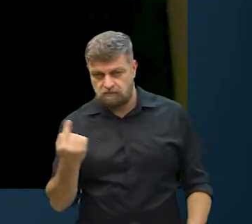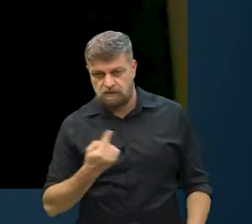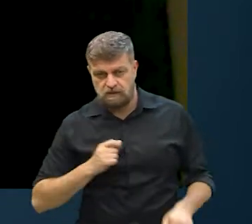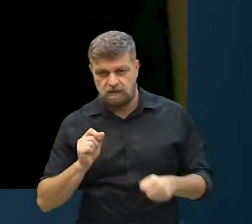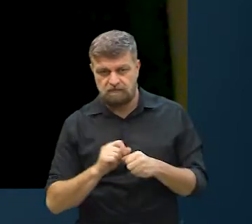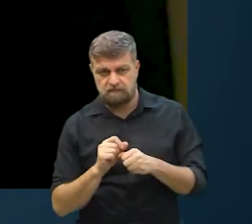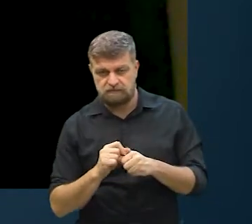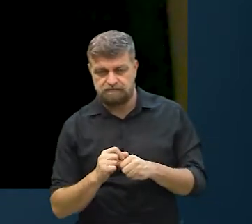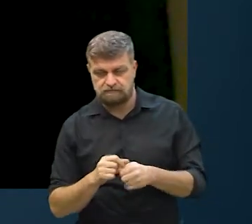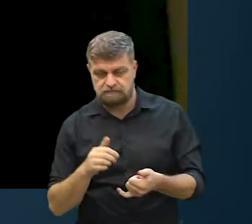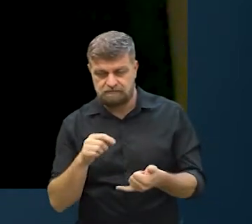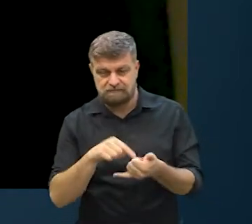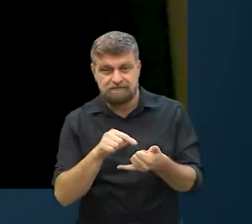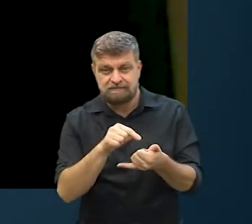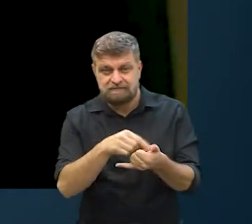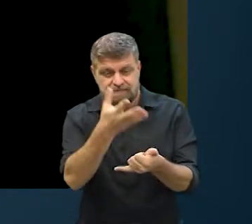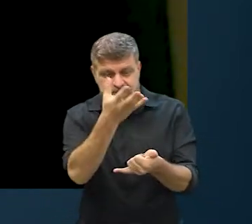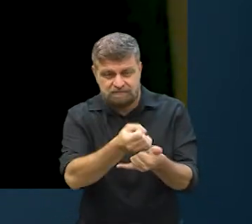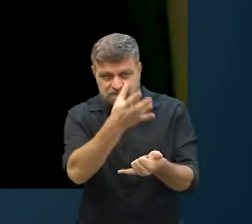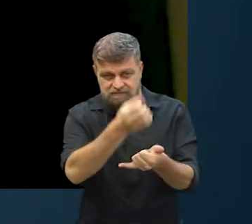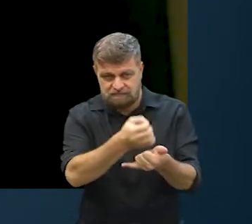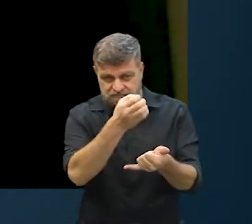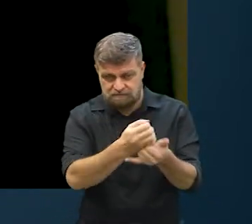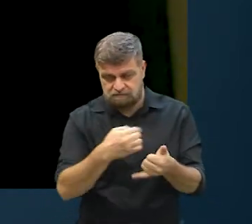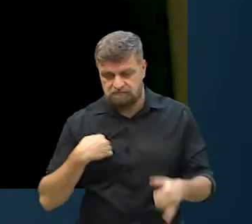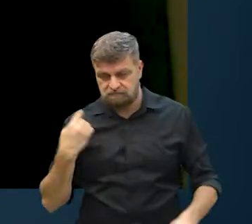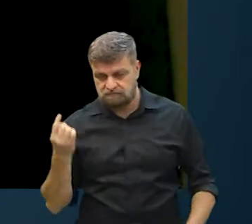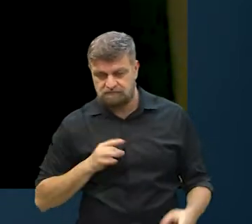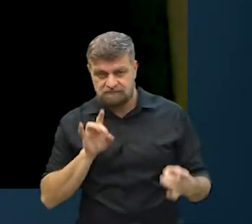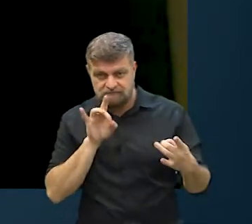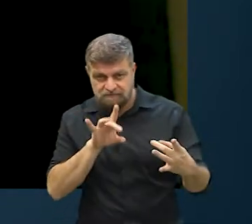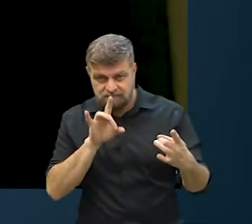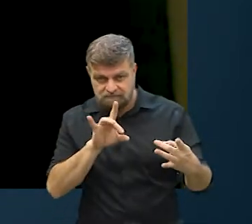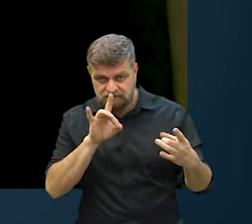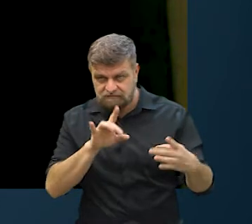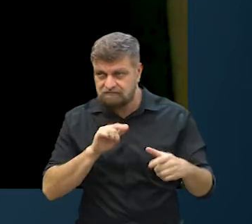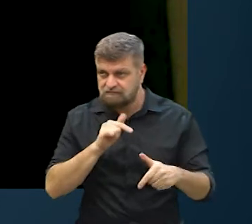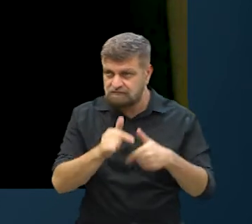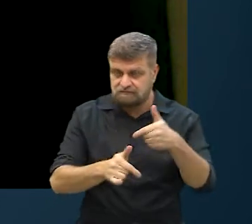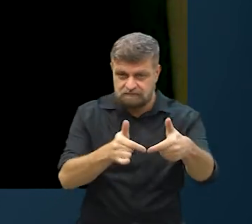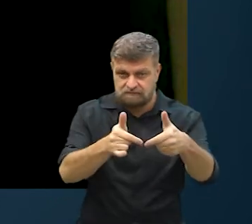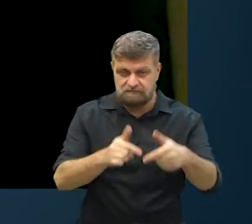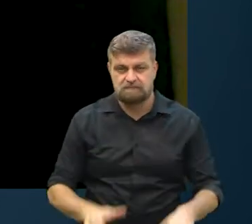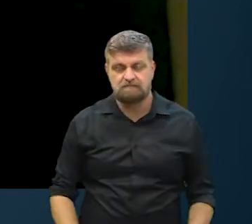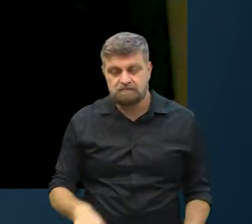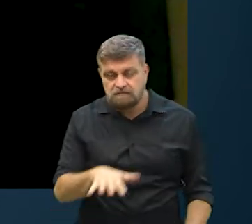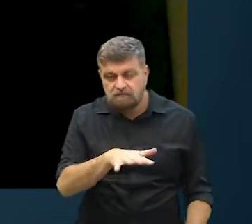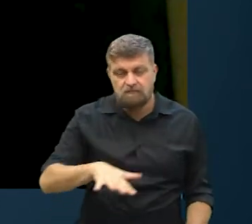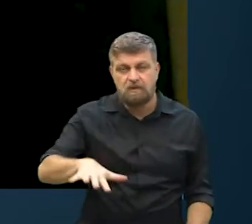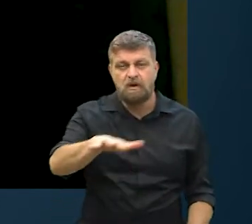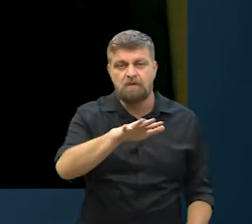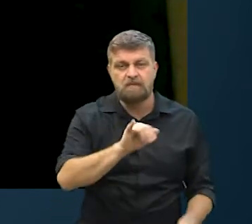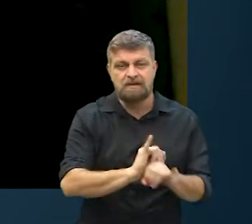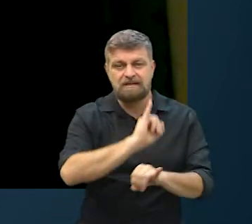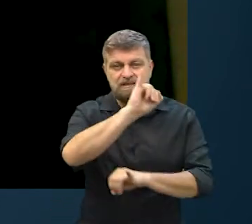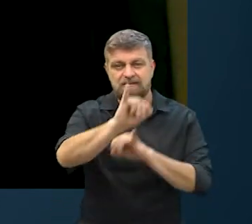fez foi levar essa atividade, o bidding que a gente chama, né, a oferta desses serviços para um ambiente digital e